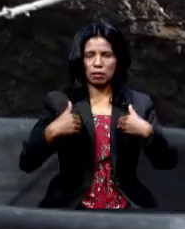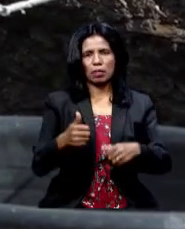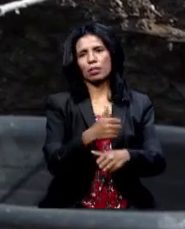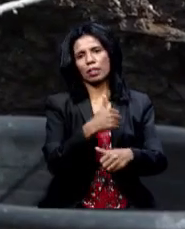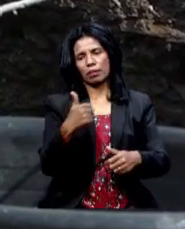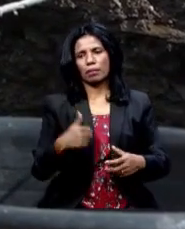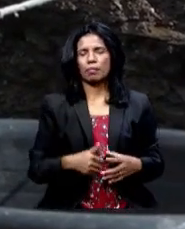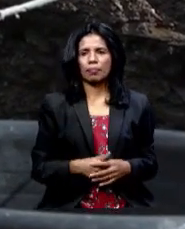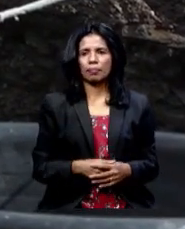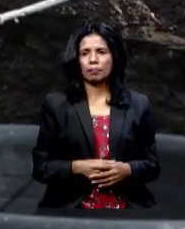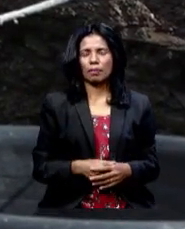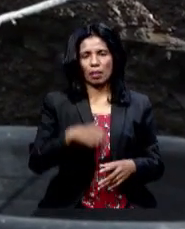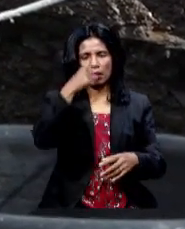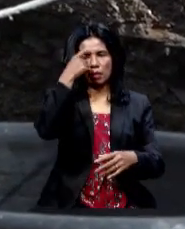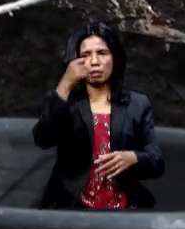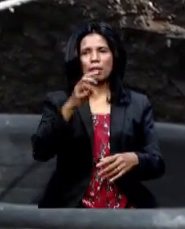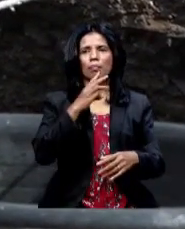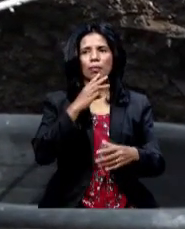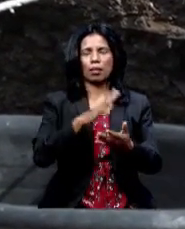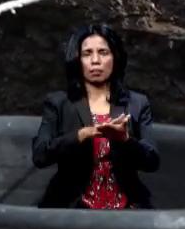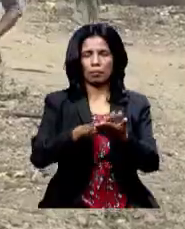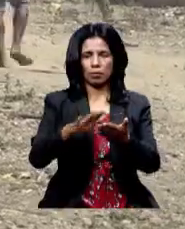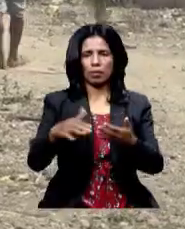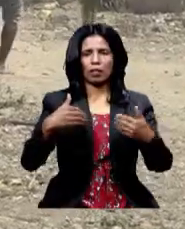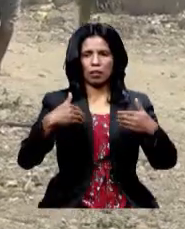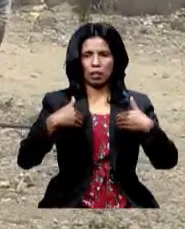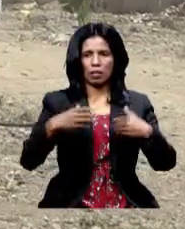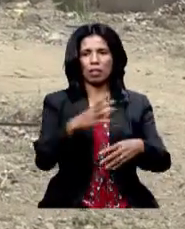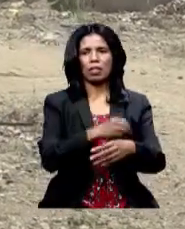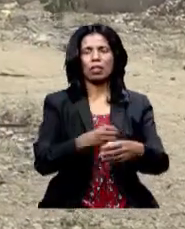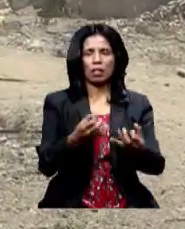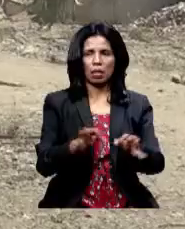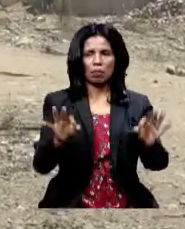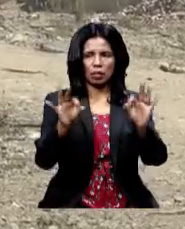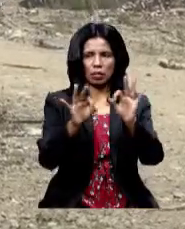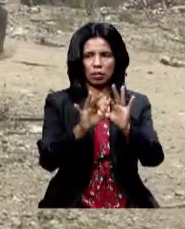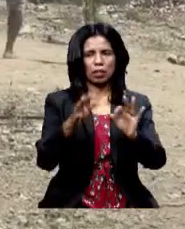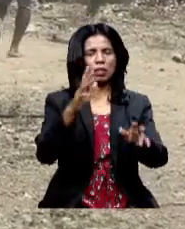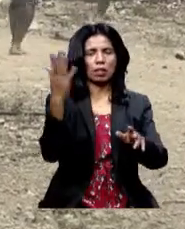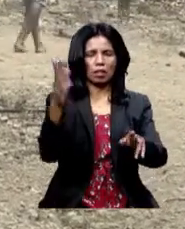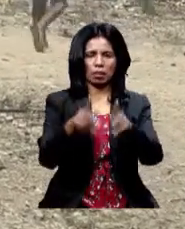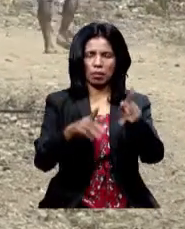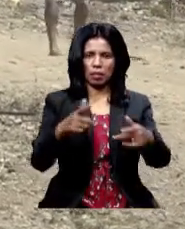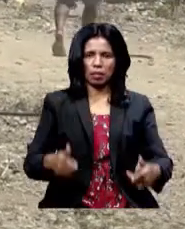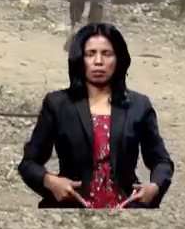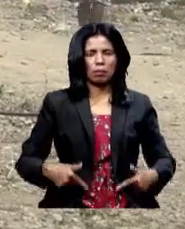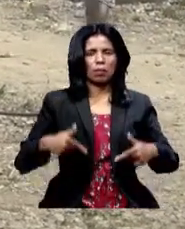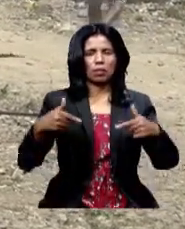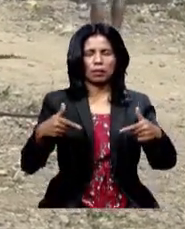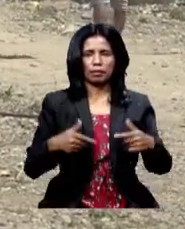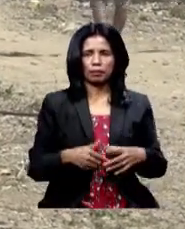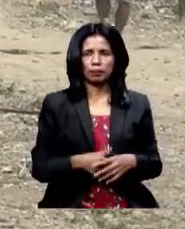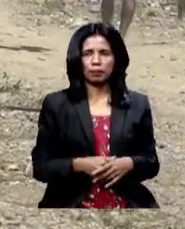selutan. Tamba ne bemos ia função no mos ia papel importante ia emania moris no ambiente moris